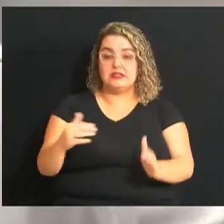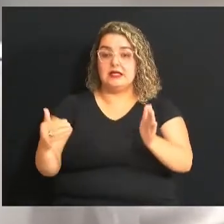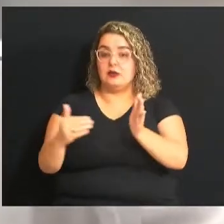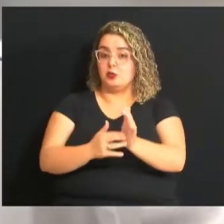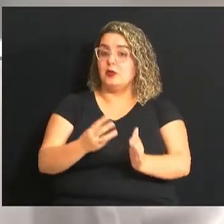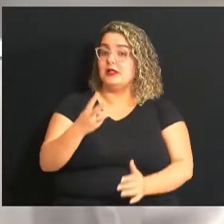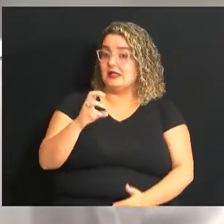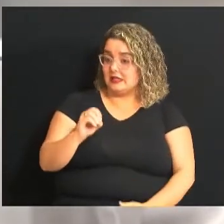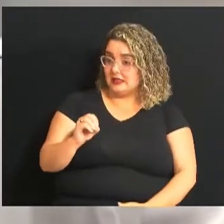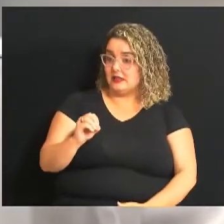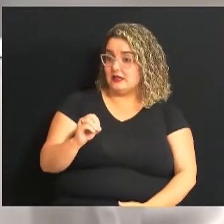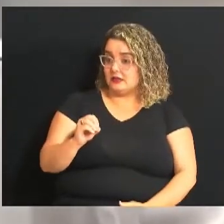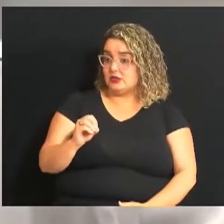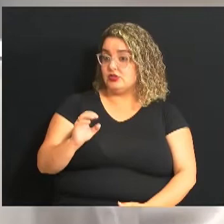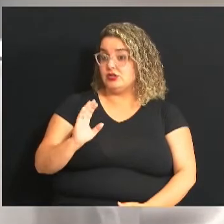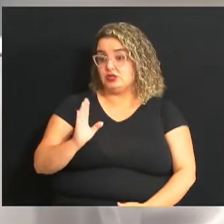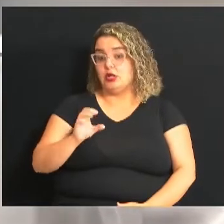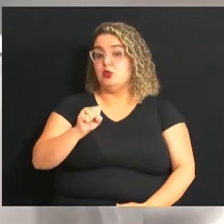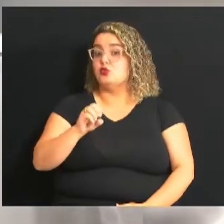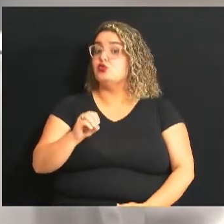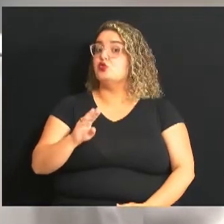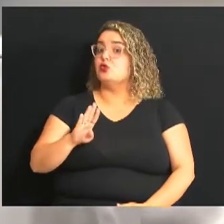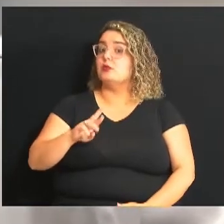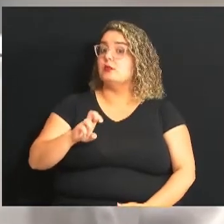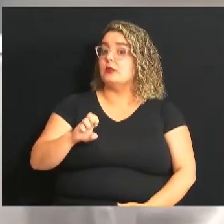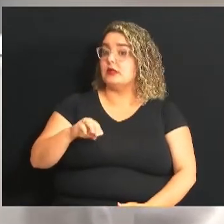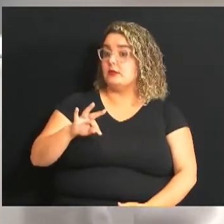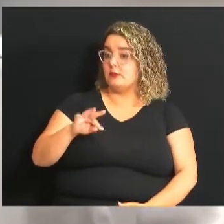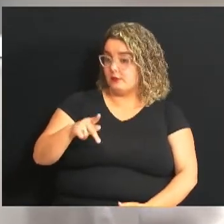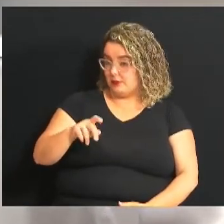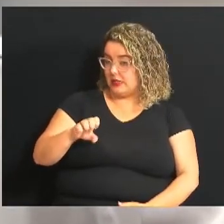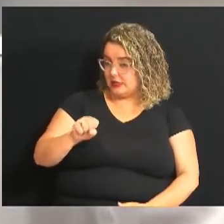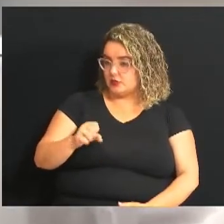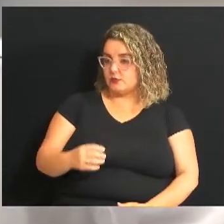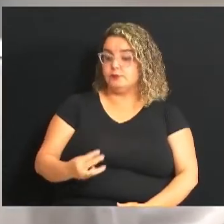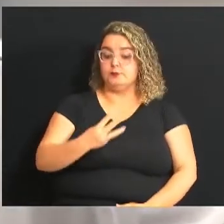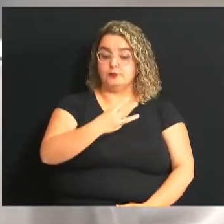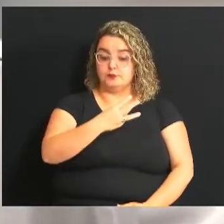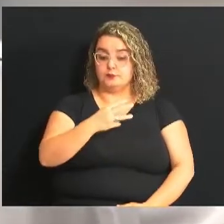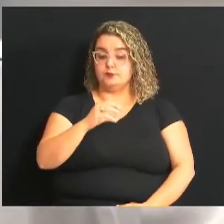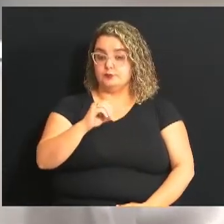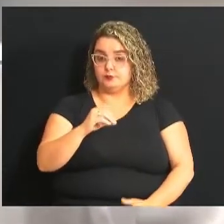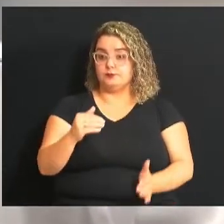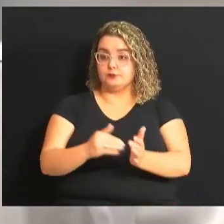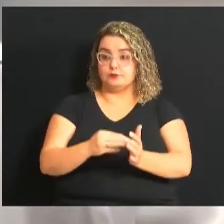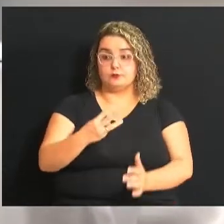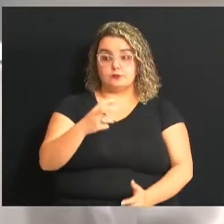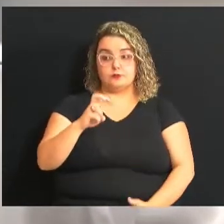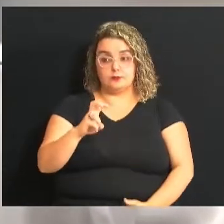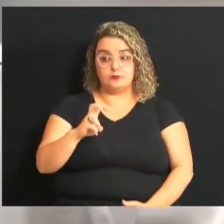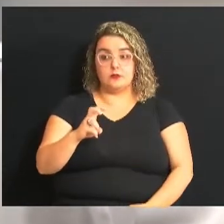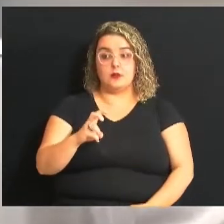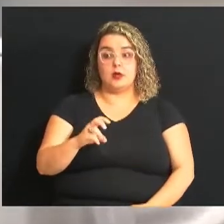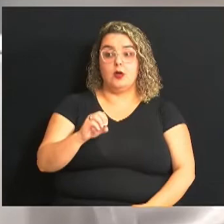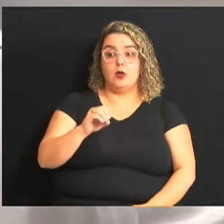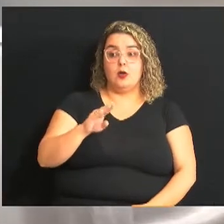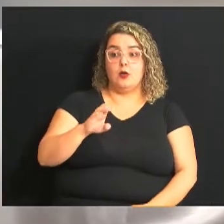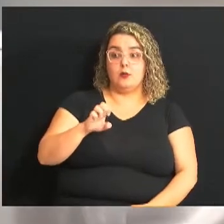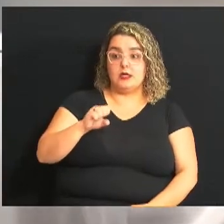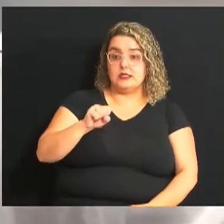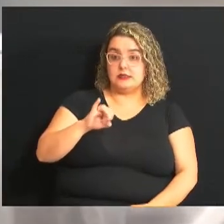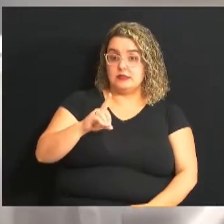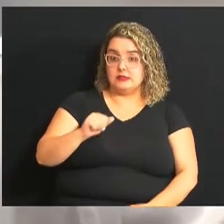você considera já um sobrepeso, de 30 a 35 uma obesidade tipo 1, uma obesidade leve,